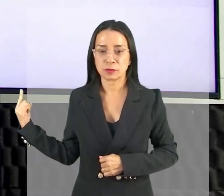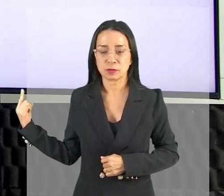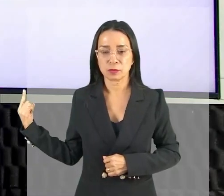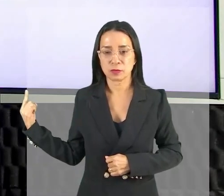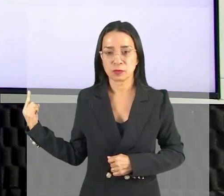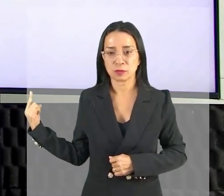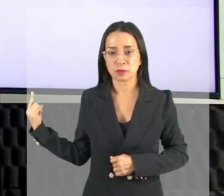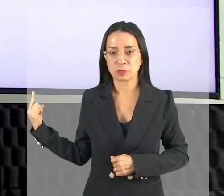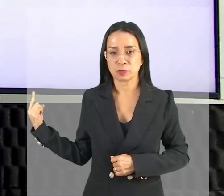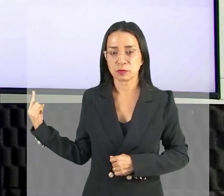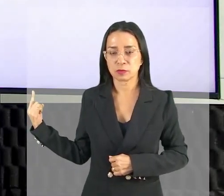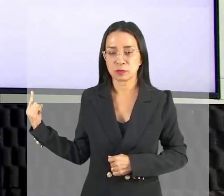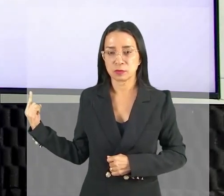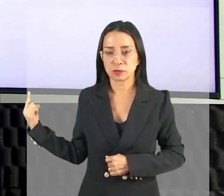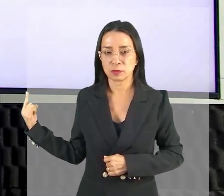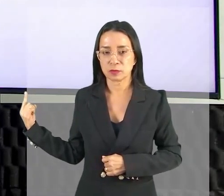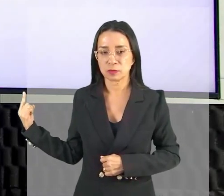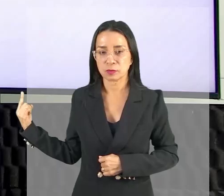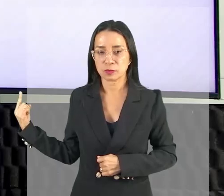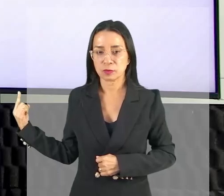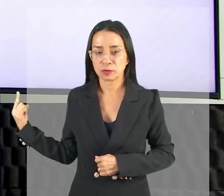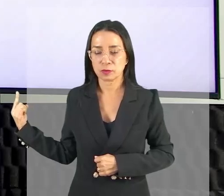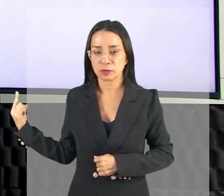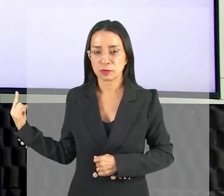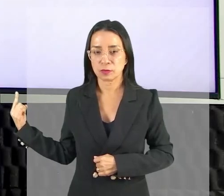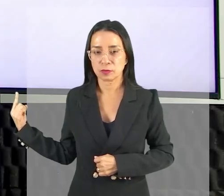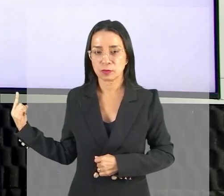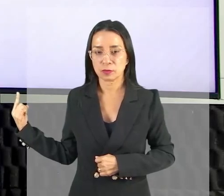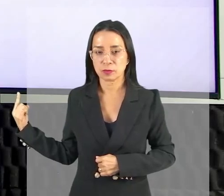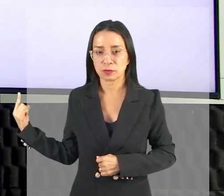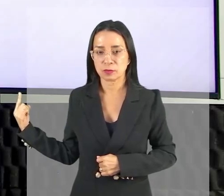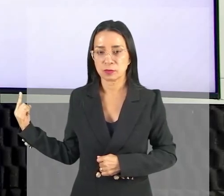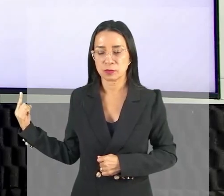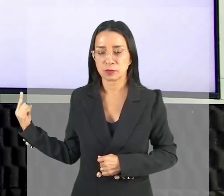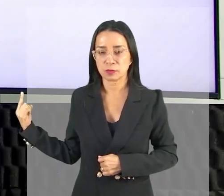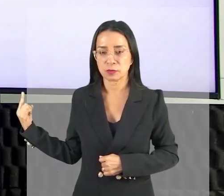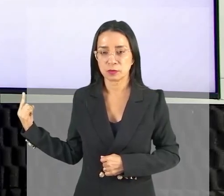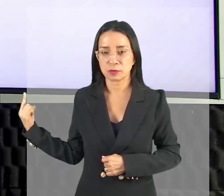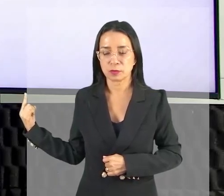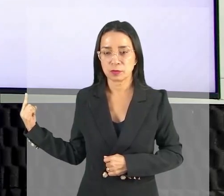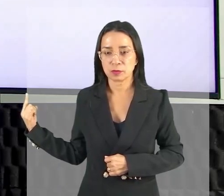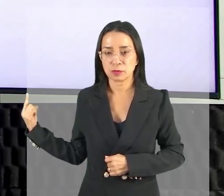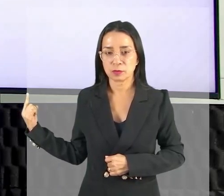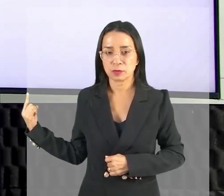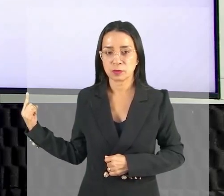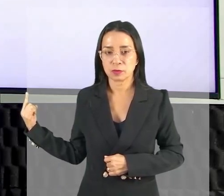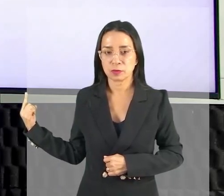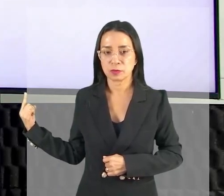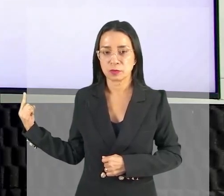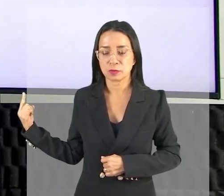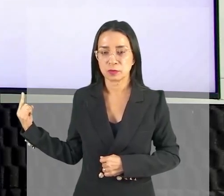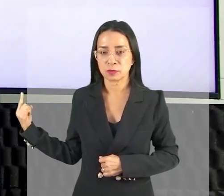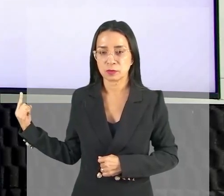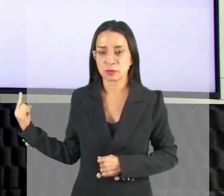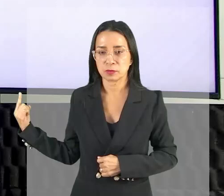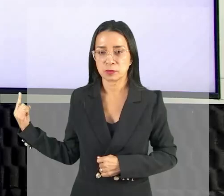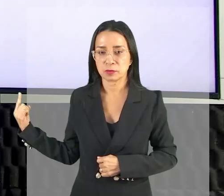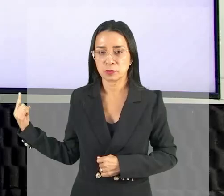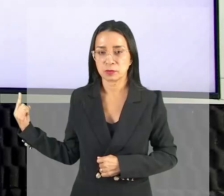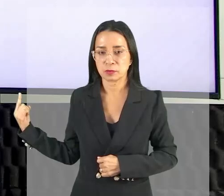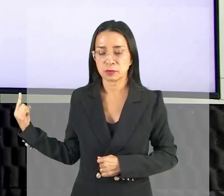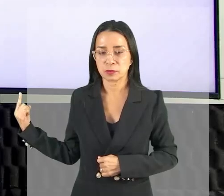reprodução pode ser tanto assexuada quanto sexuada. São encontrados em água doce e água